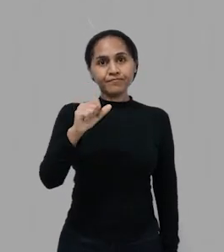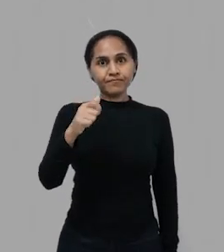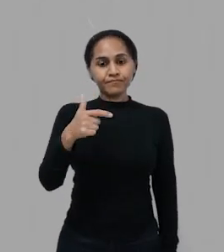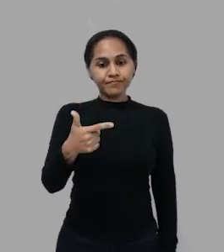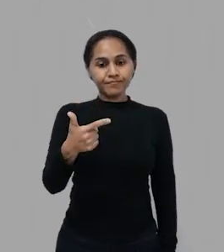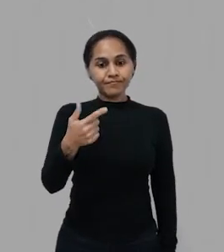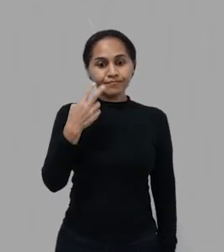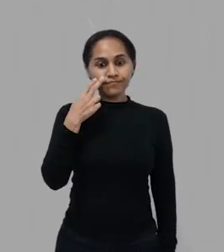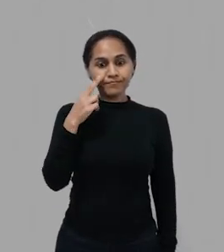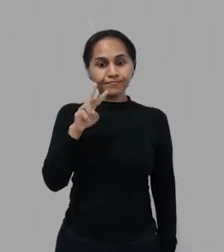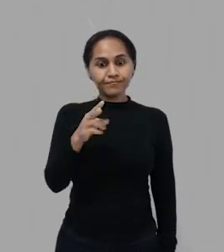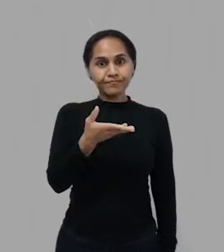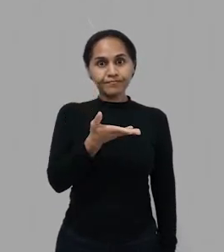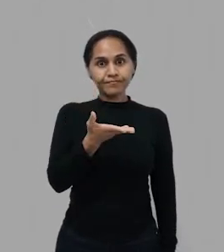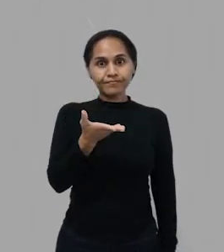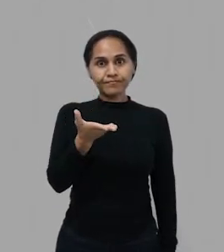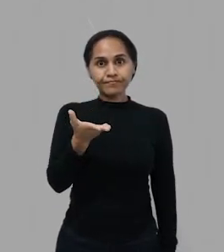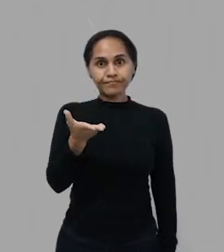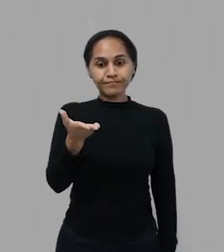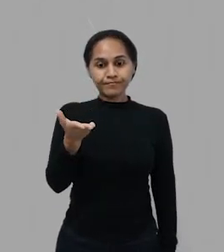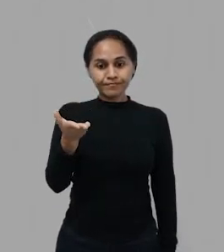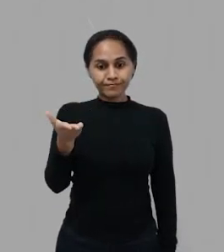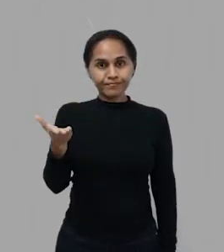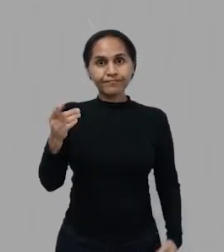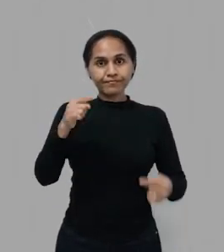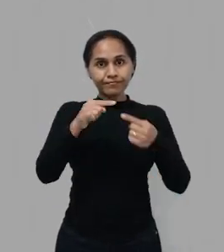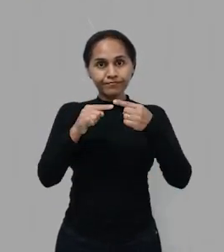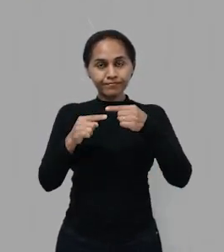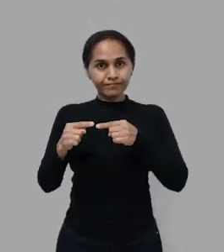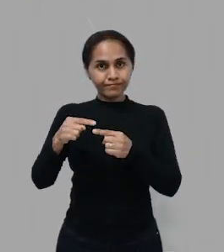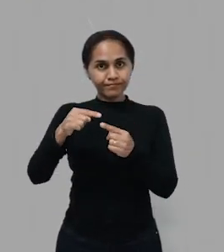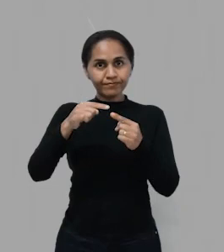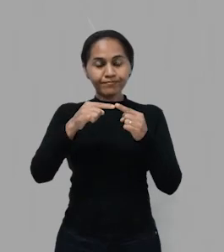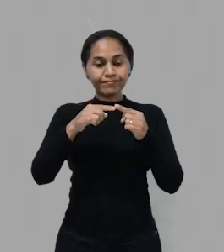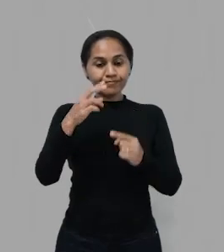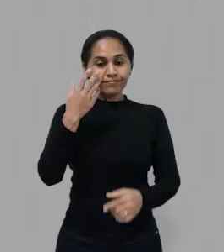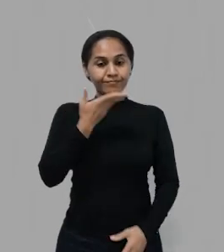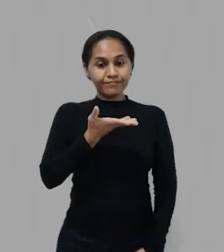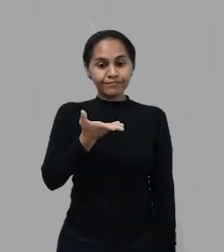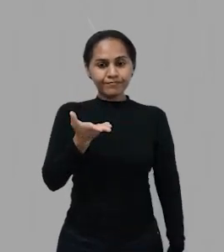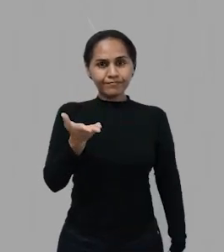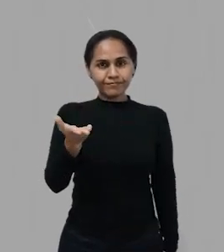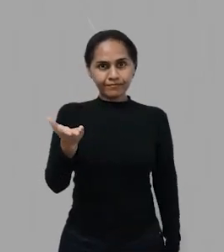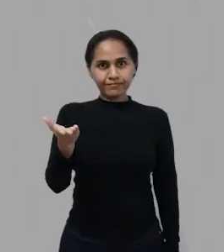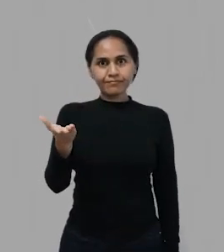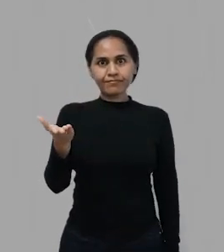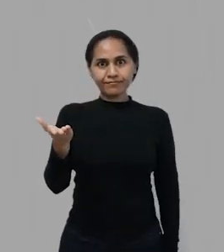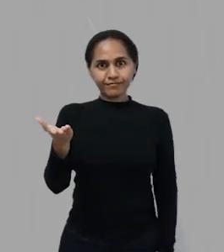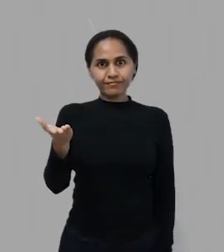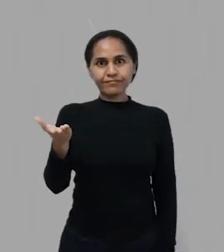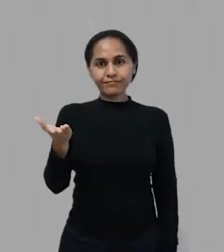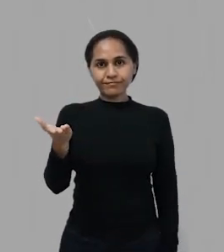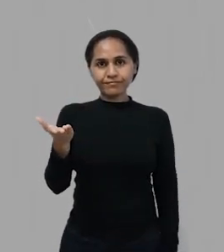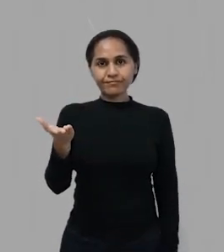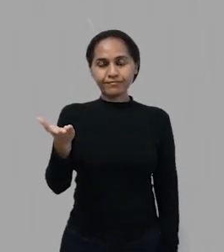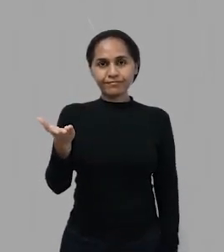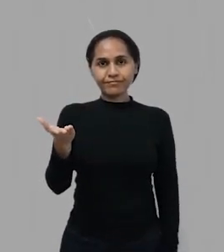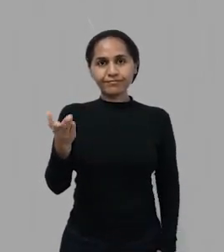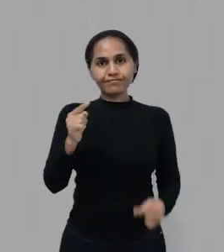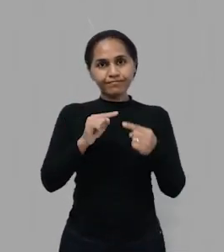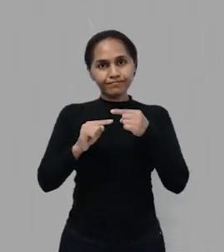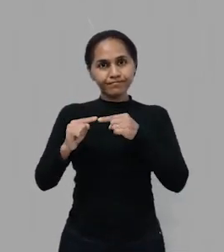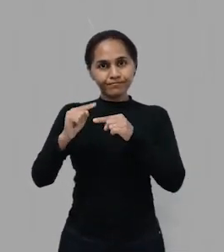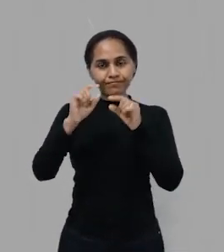só o número gigantesco de isômeros. Observe na tela o número gigantesco de